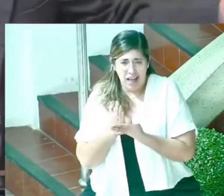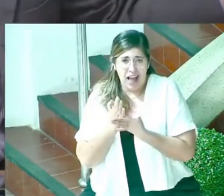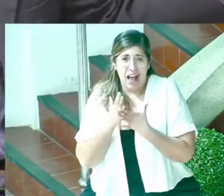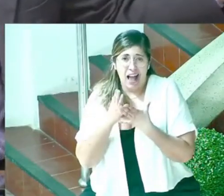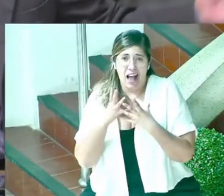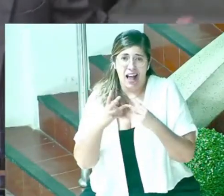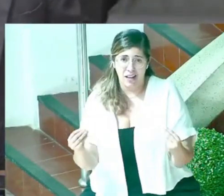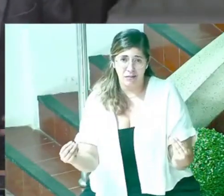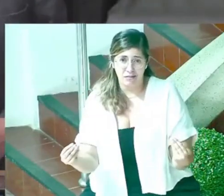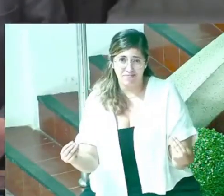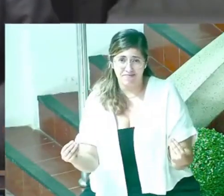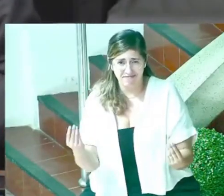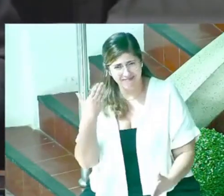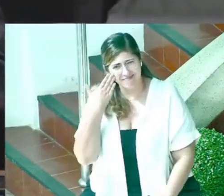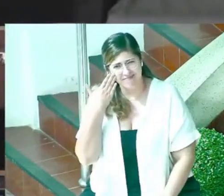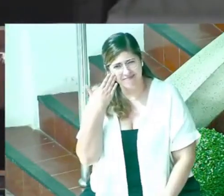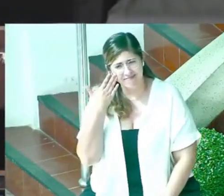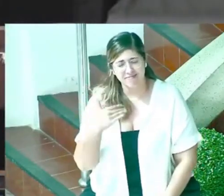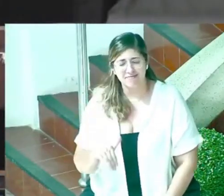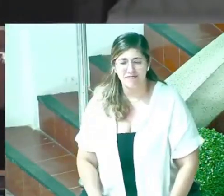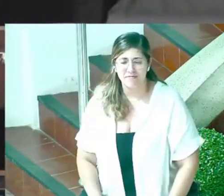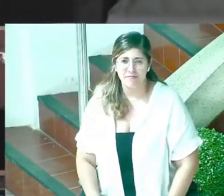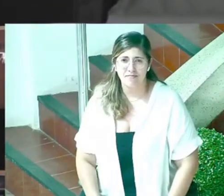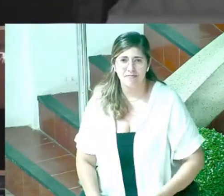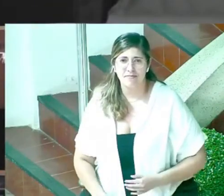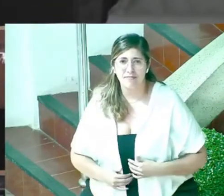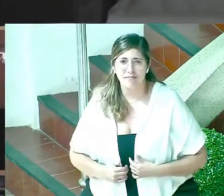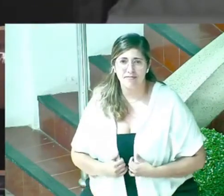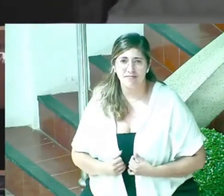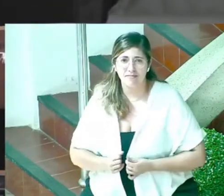perdoará as vossas ofensas.